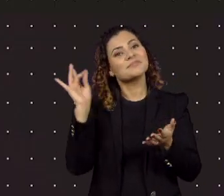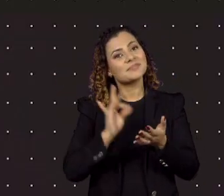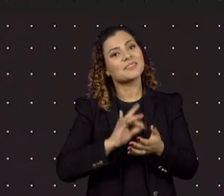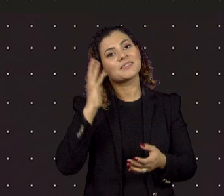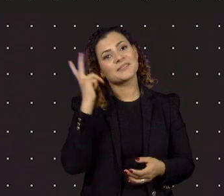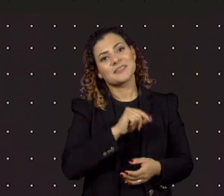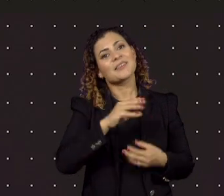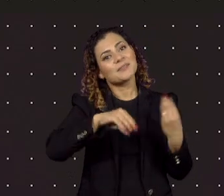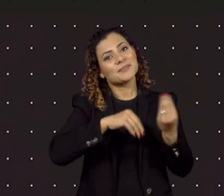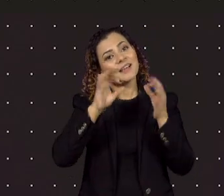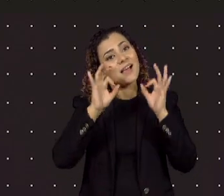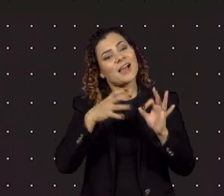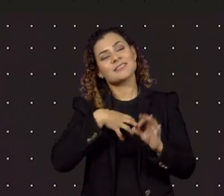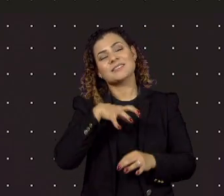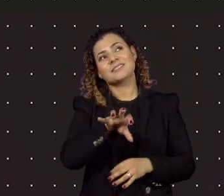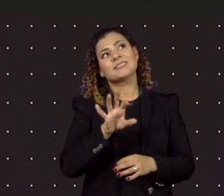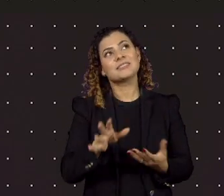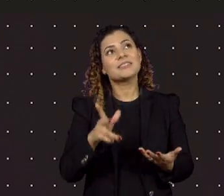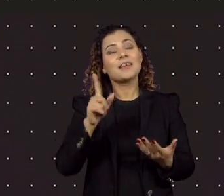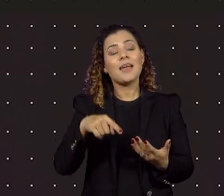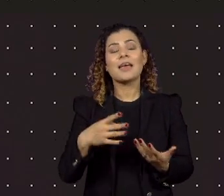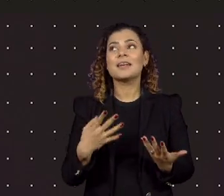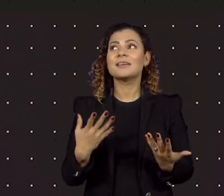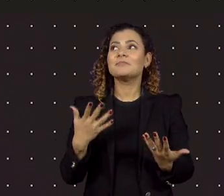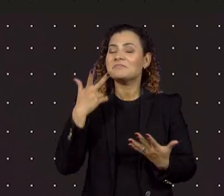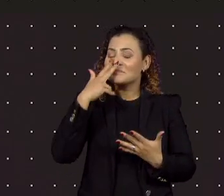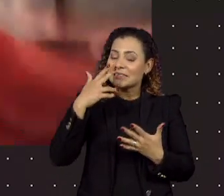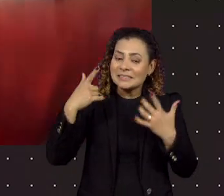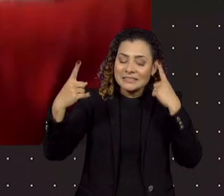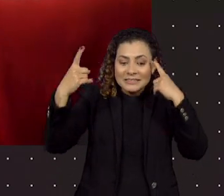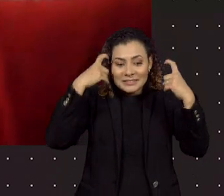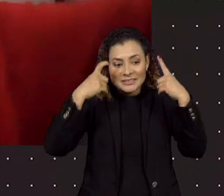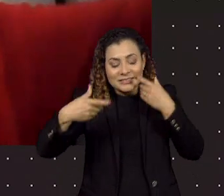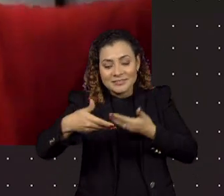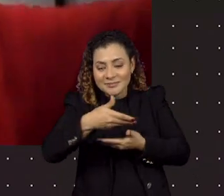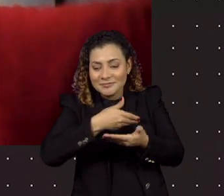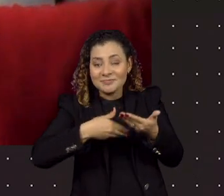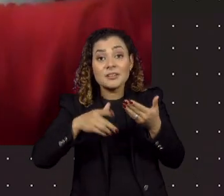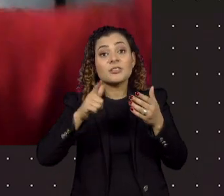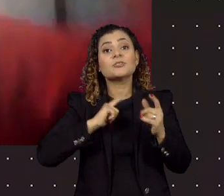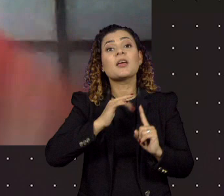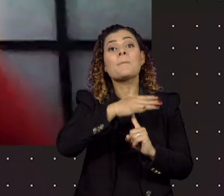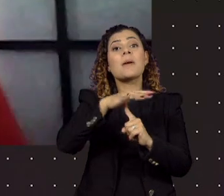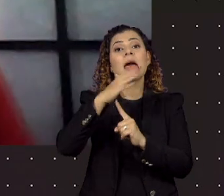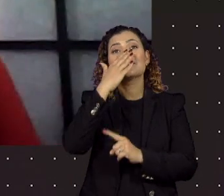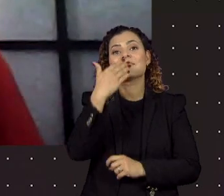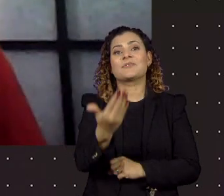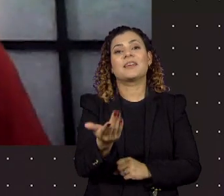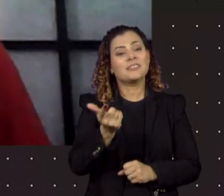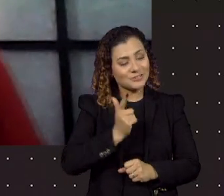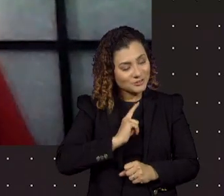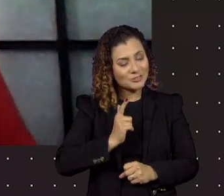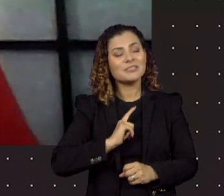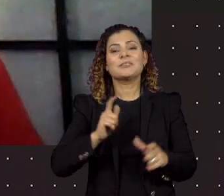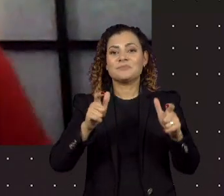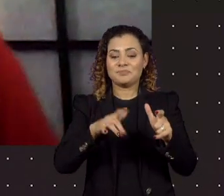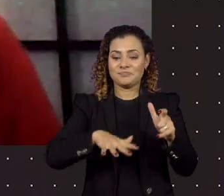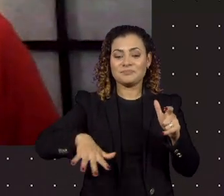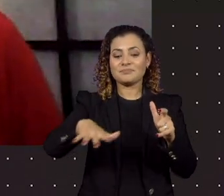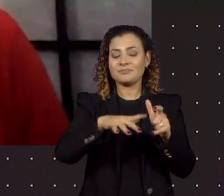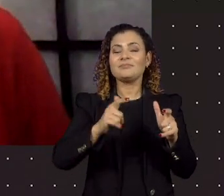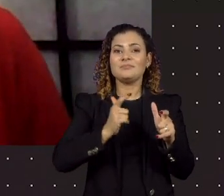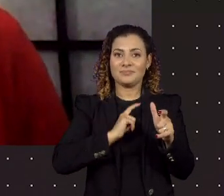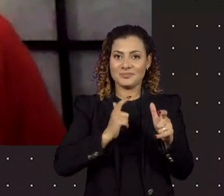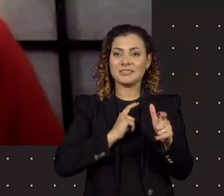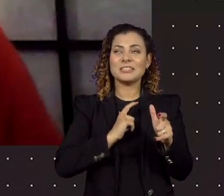Pois é isso. Ainda tinha essa construção. Tinha uma pracinha na frente, onde tinha uma...